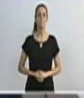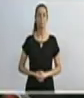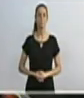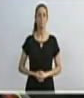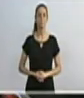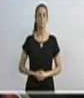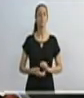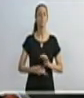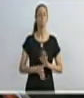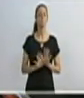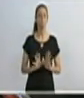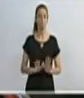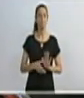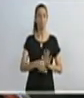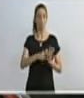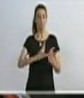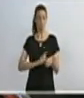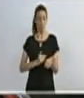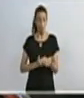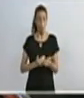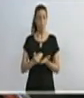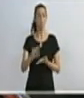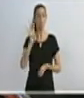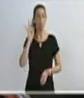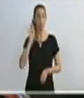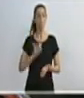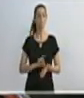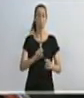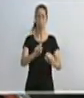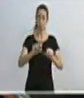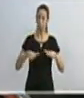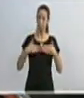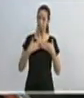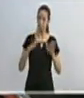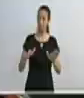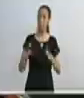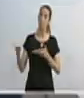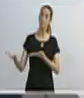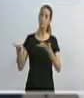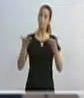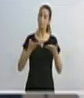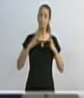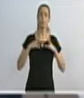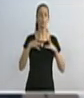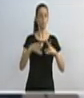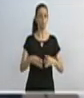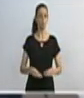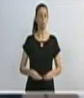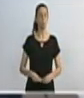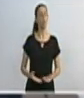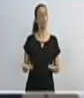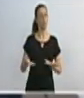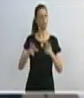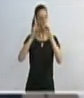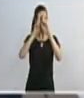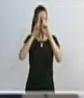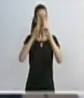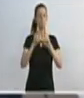Antes de darmos início à nossa audiência pública, eu convido a todos para que, em forma de